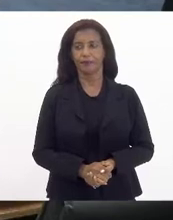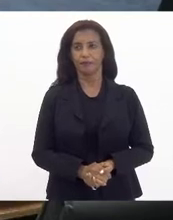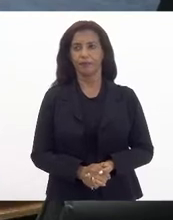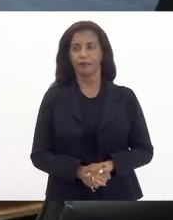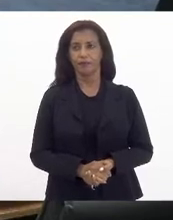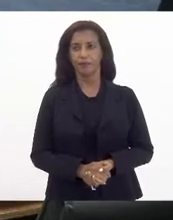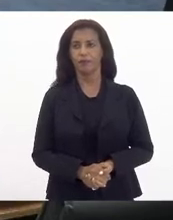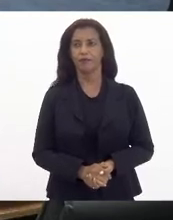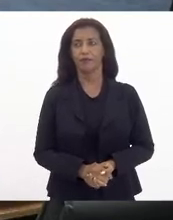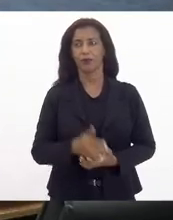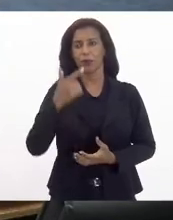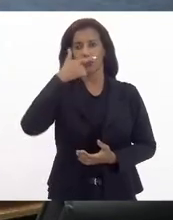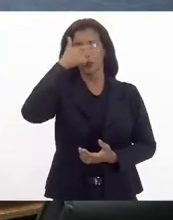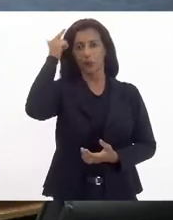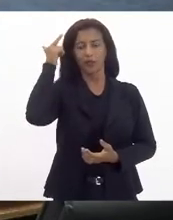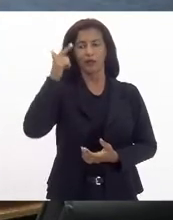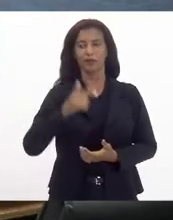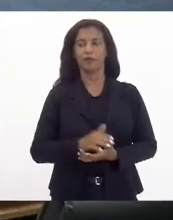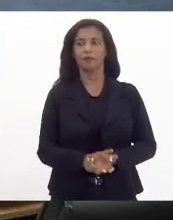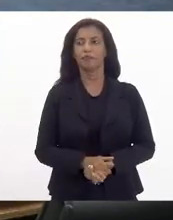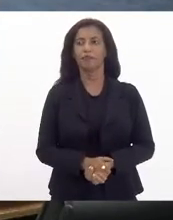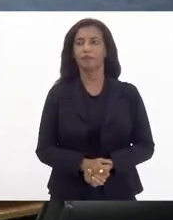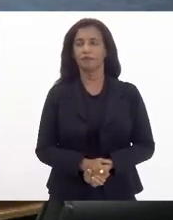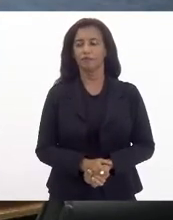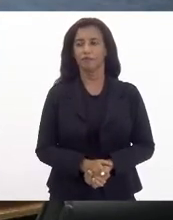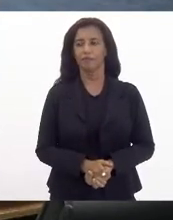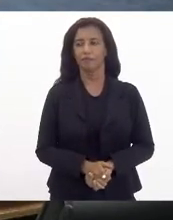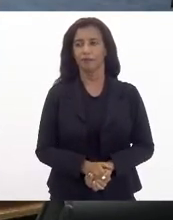Deputado Luiz Paulo